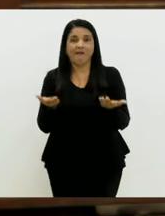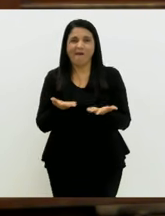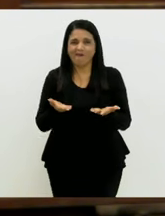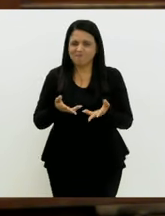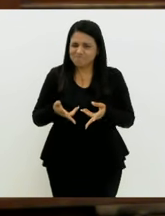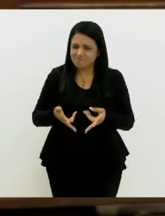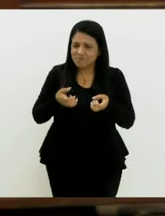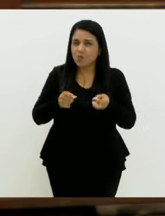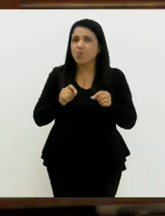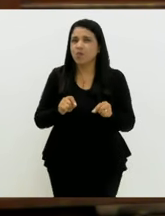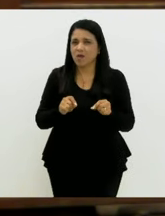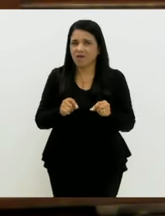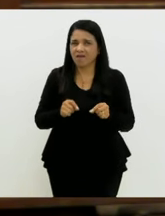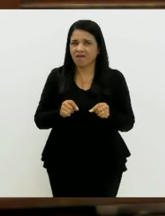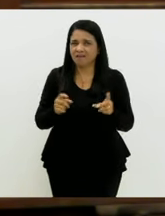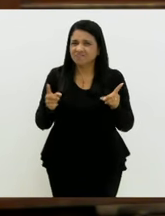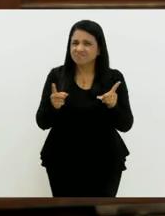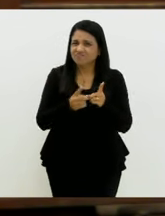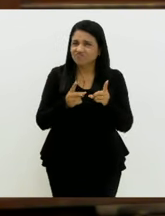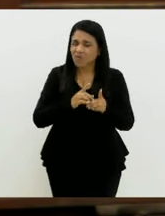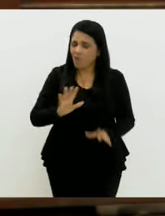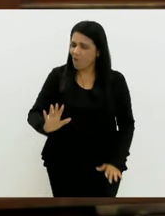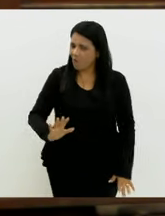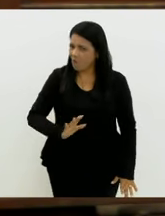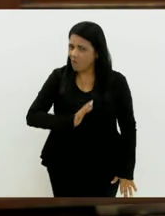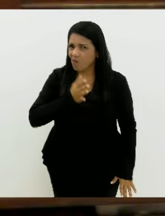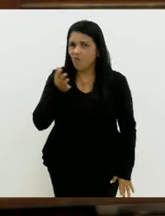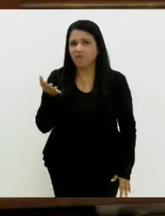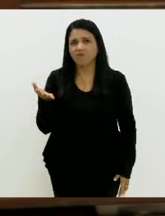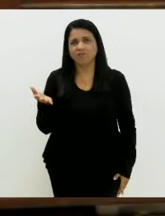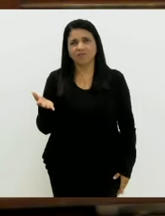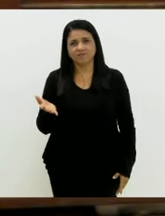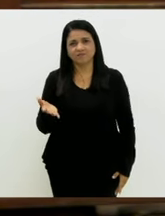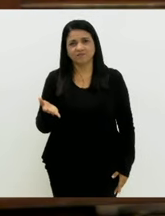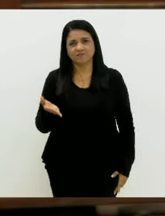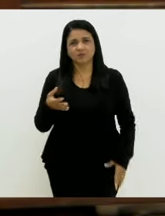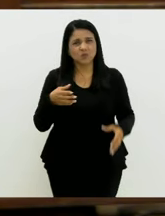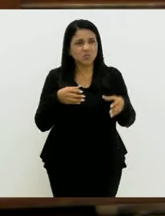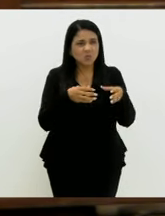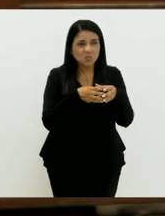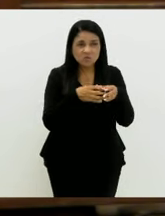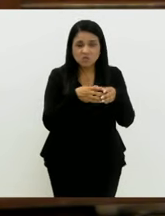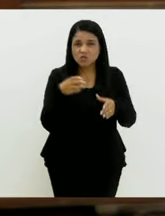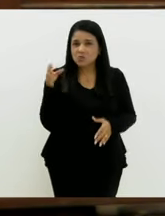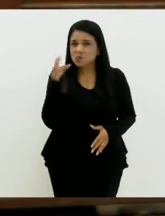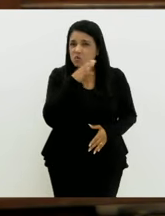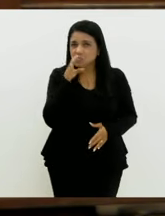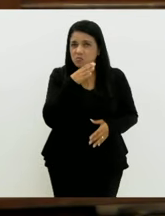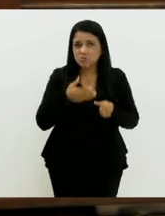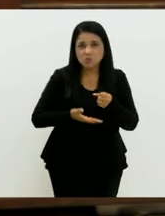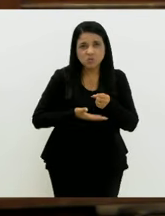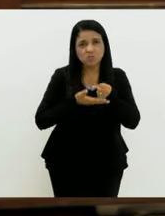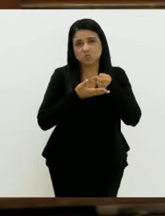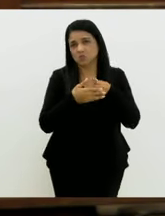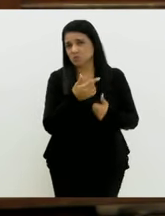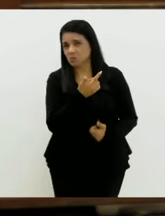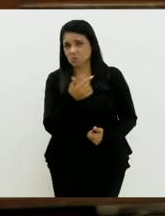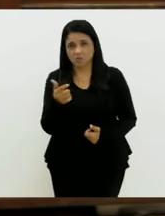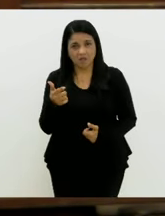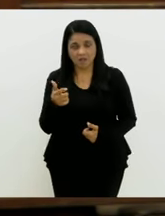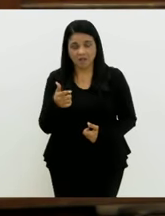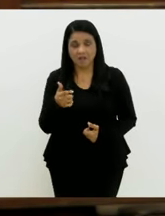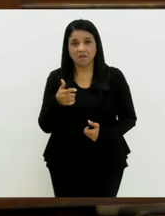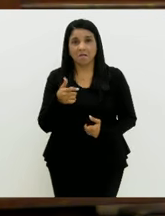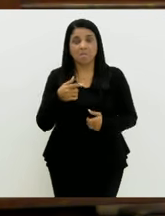que o atendimento continua horroroso, não existem equipes de socorro e de emergência suficientes. Bairros